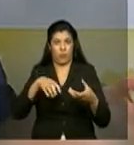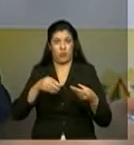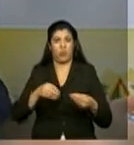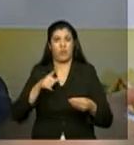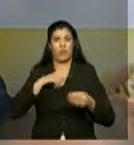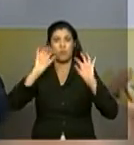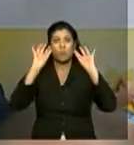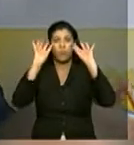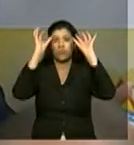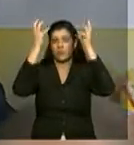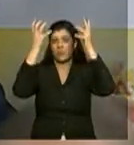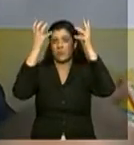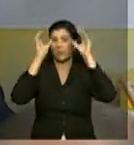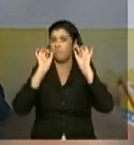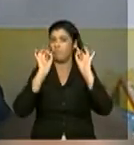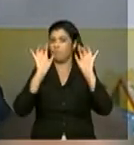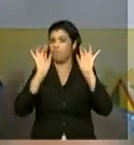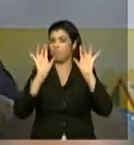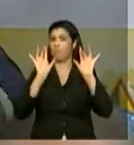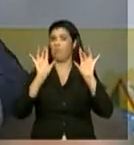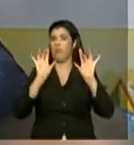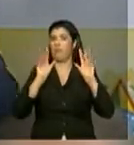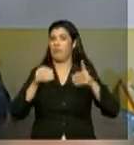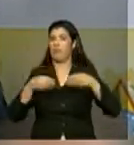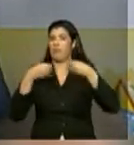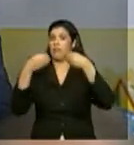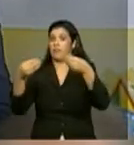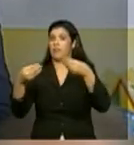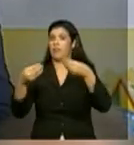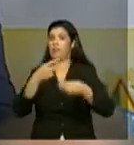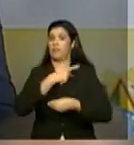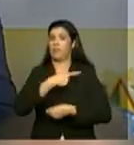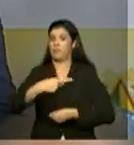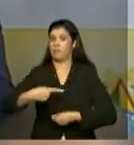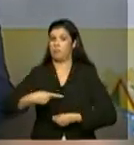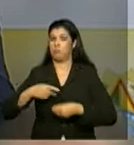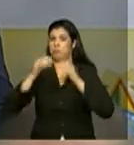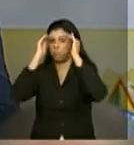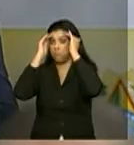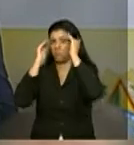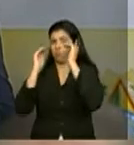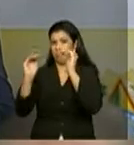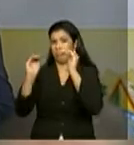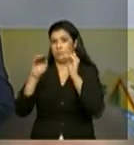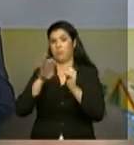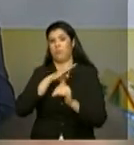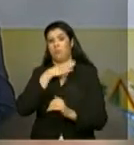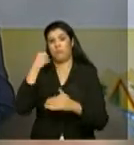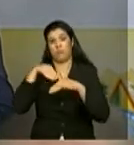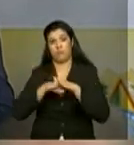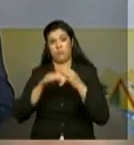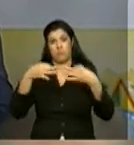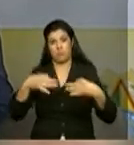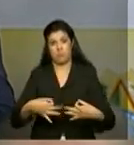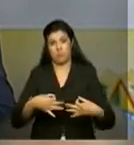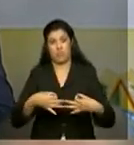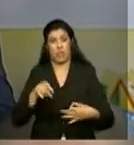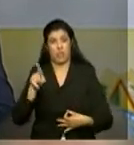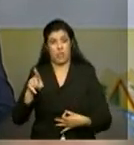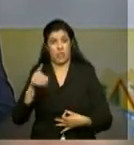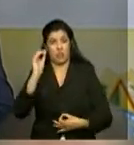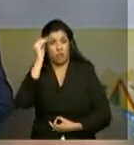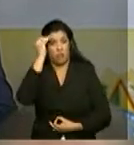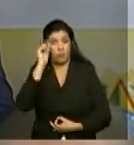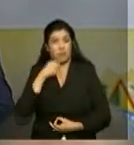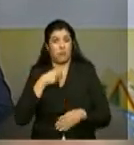também extremamente expressiva e e dizer que essa compreensão de que de que faz